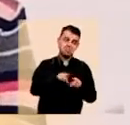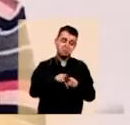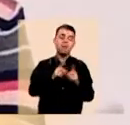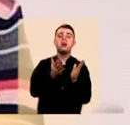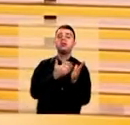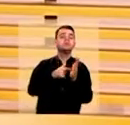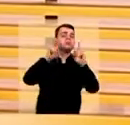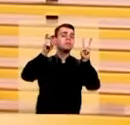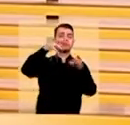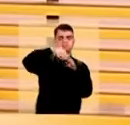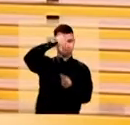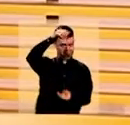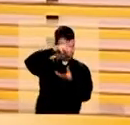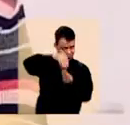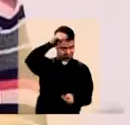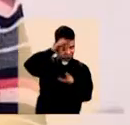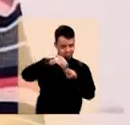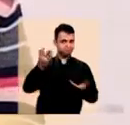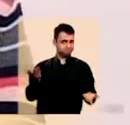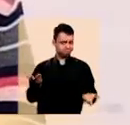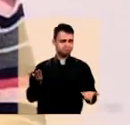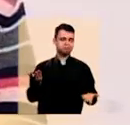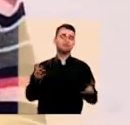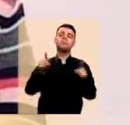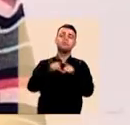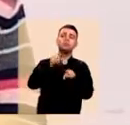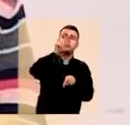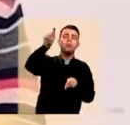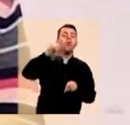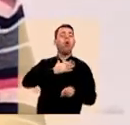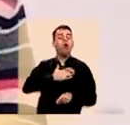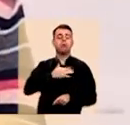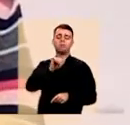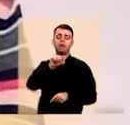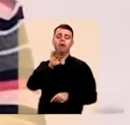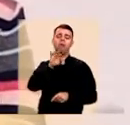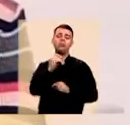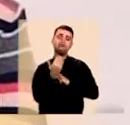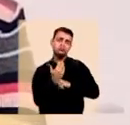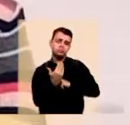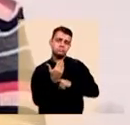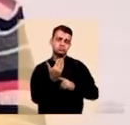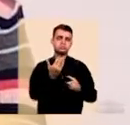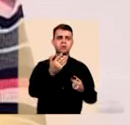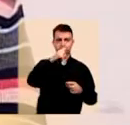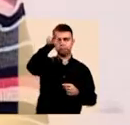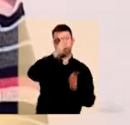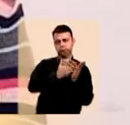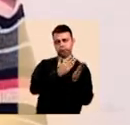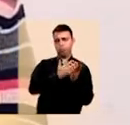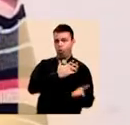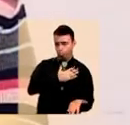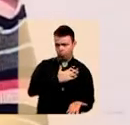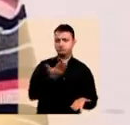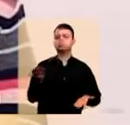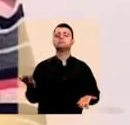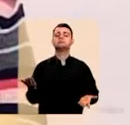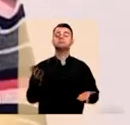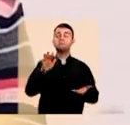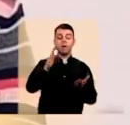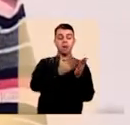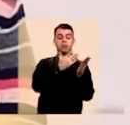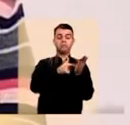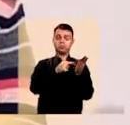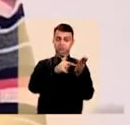os espíritas. E tem um público que gosta muito de autoajuda, né? Mas assim,